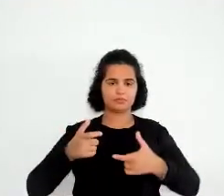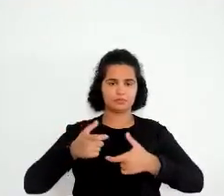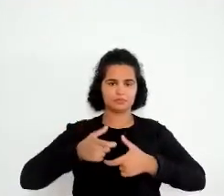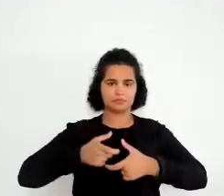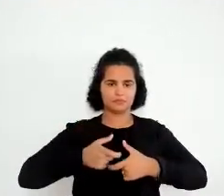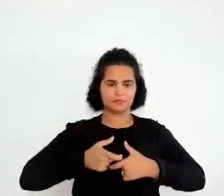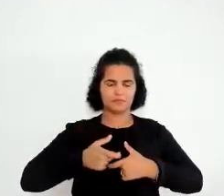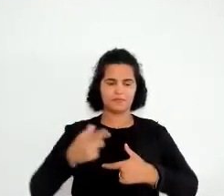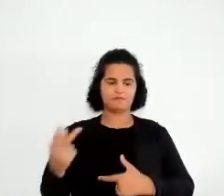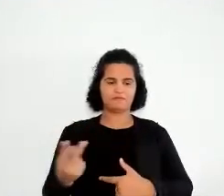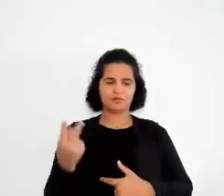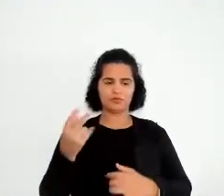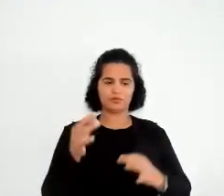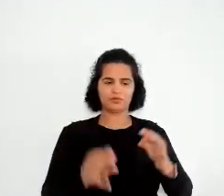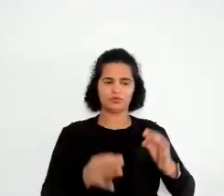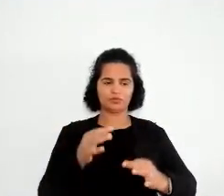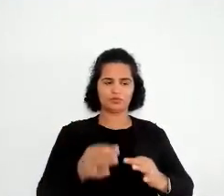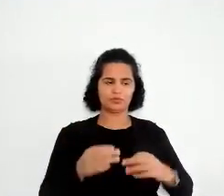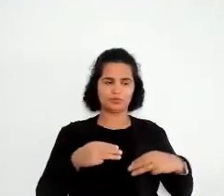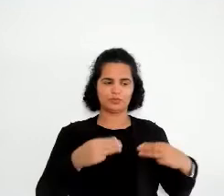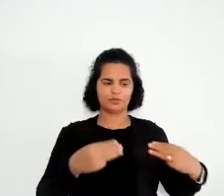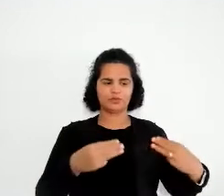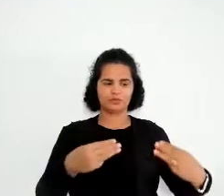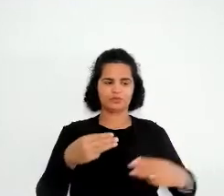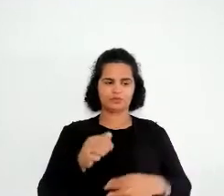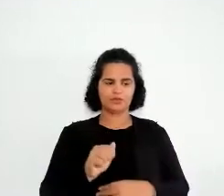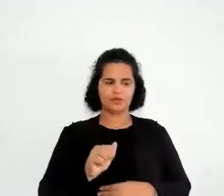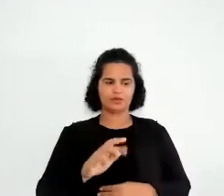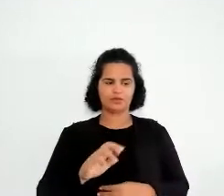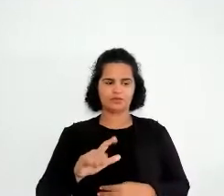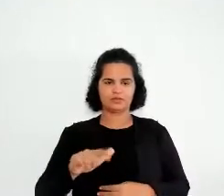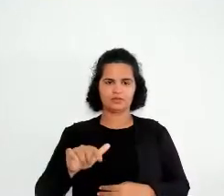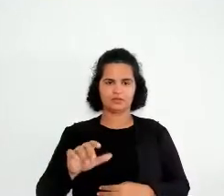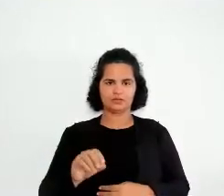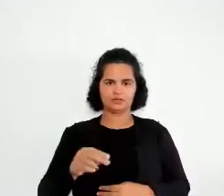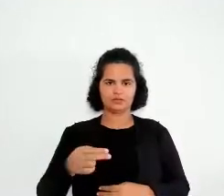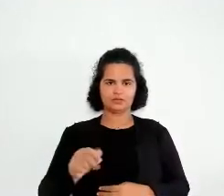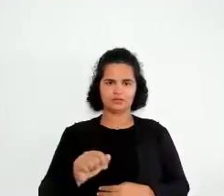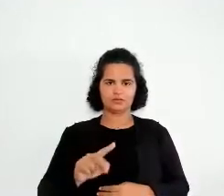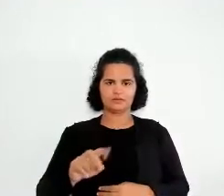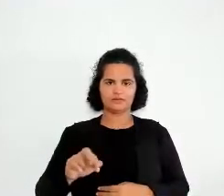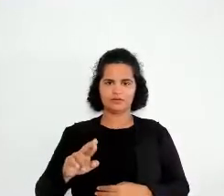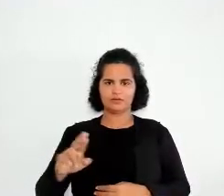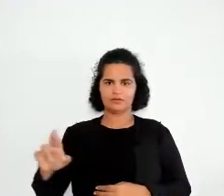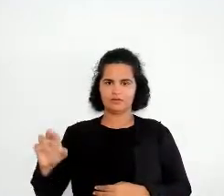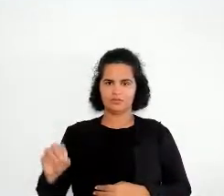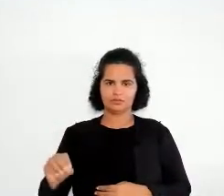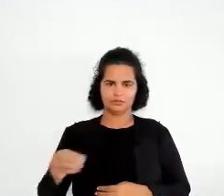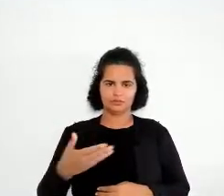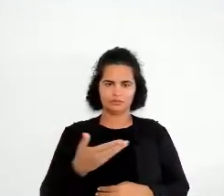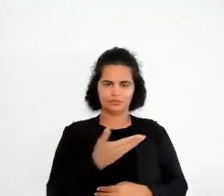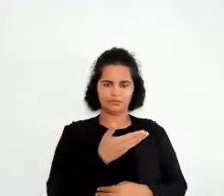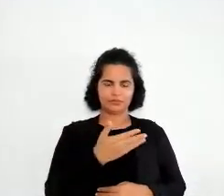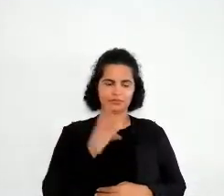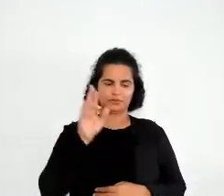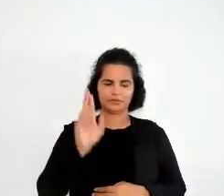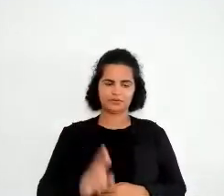Judiciário ao ministro Marcelo Navarro Ribeiro Dantas, aqui representado pela